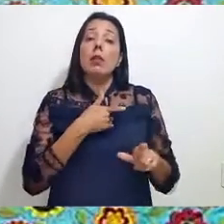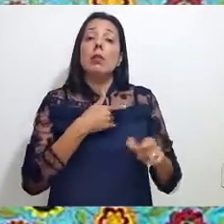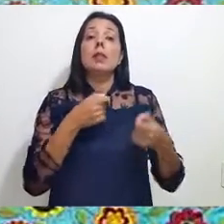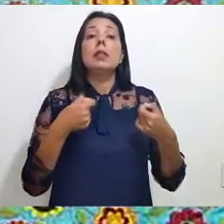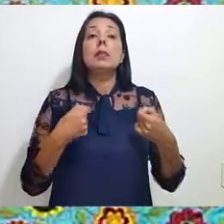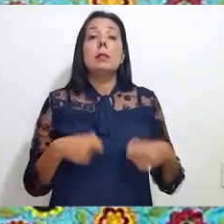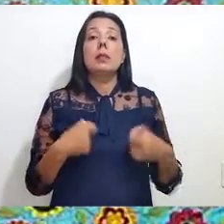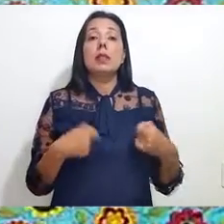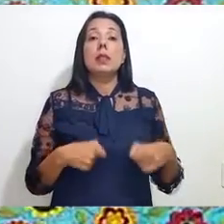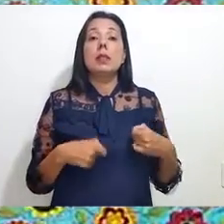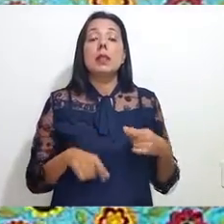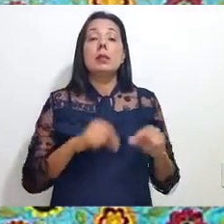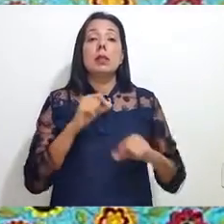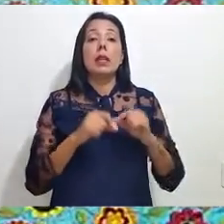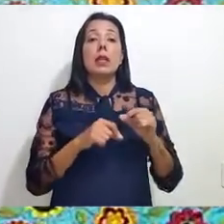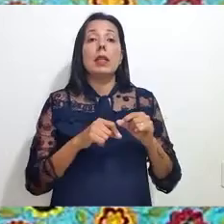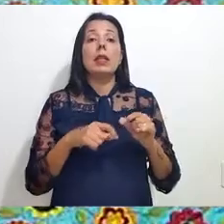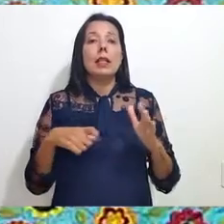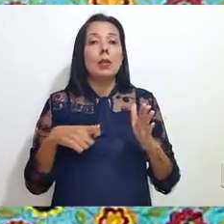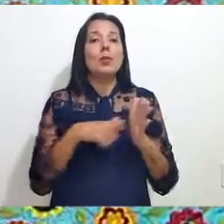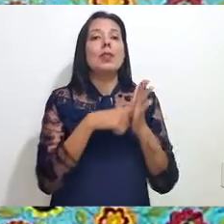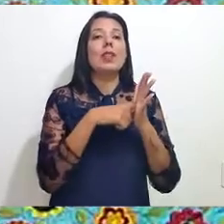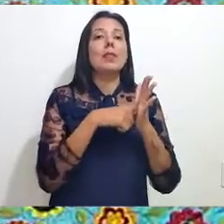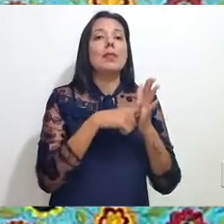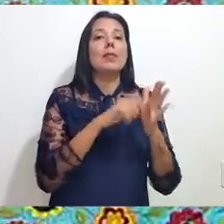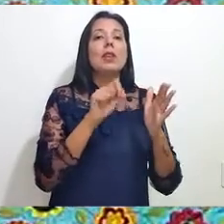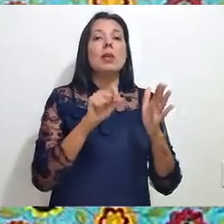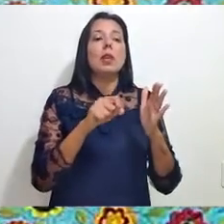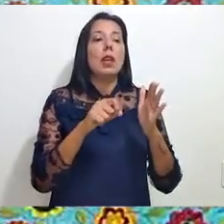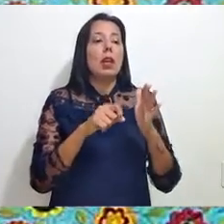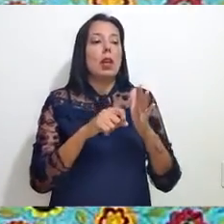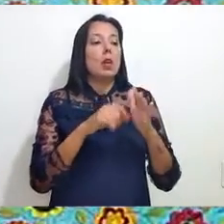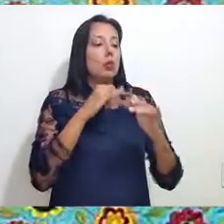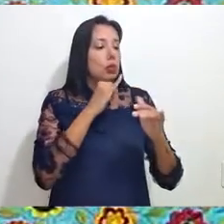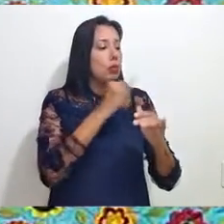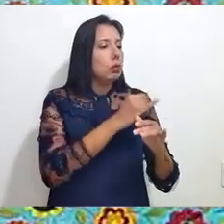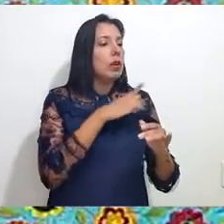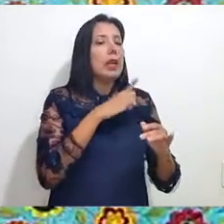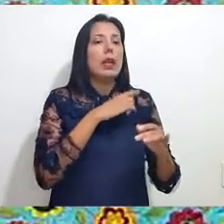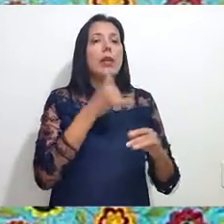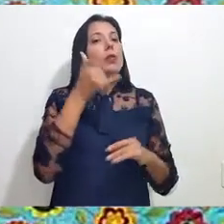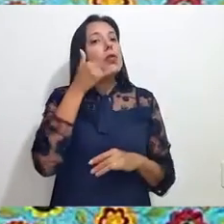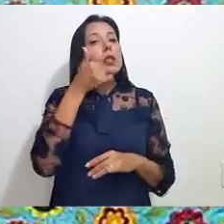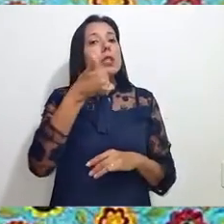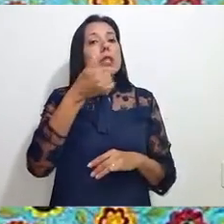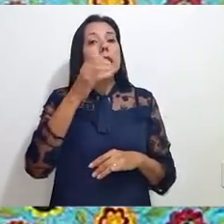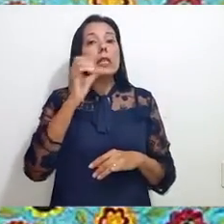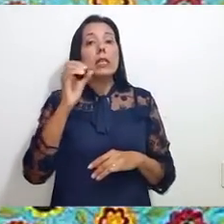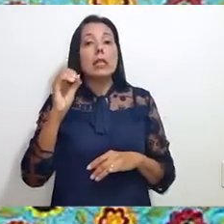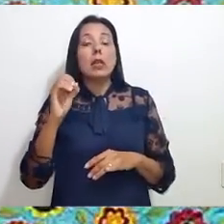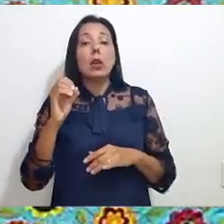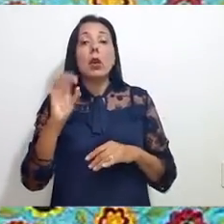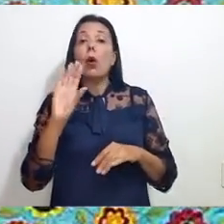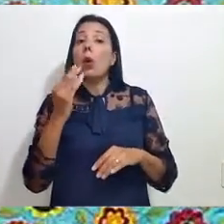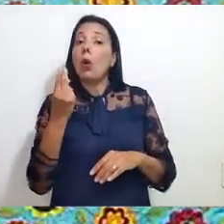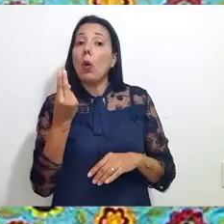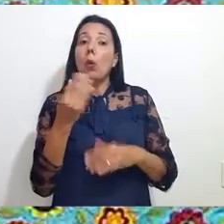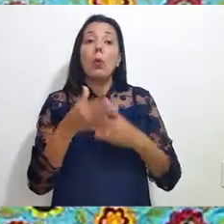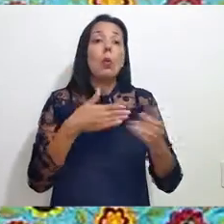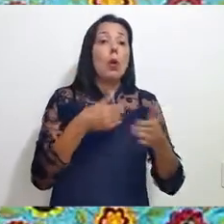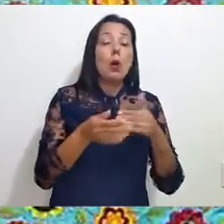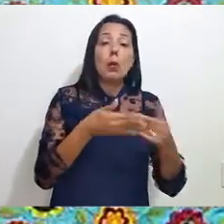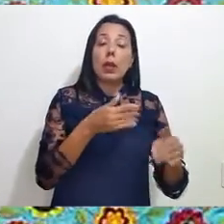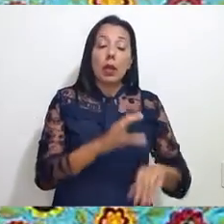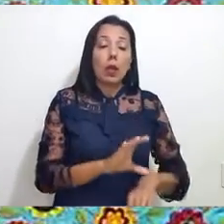sociedade cada vez mais violenta? Porque os estudos indicam que uma criança violentada, ela